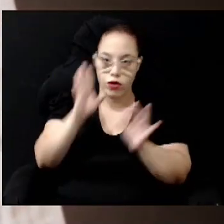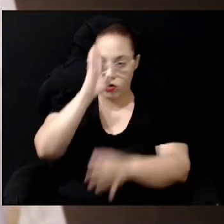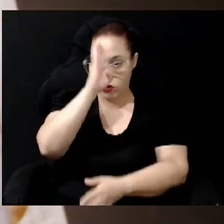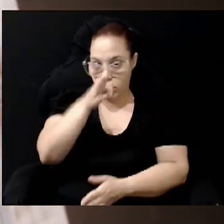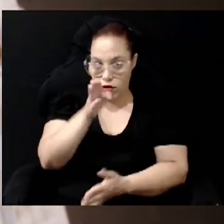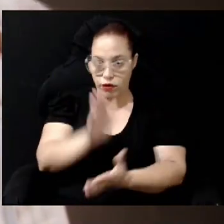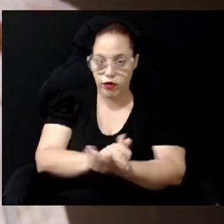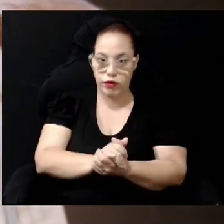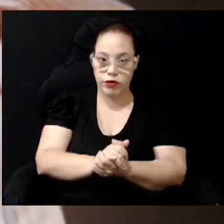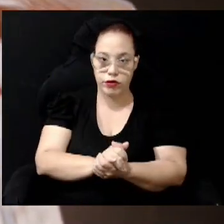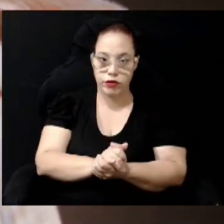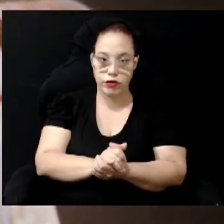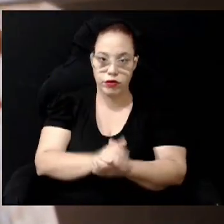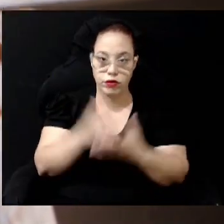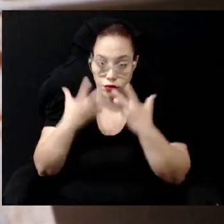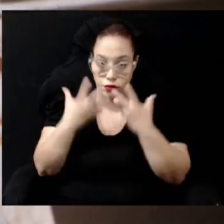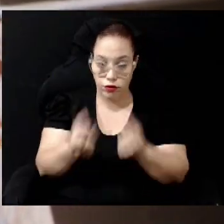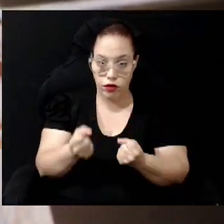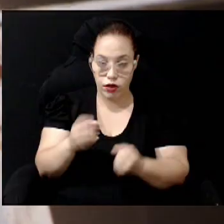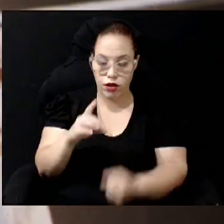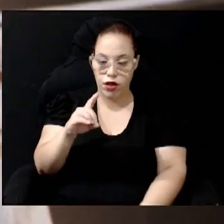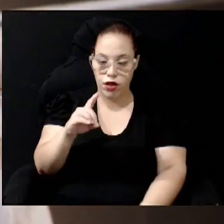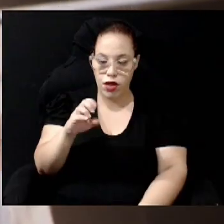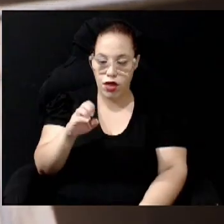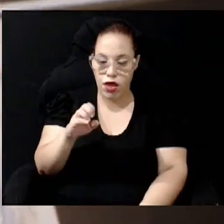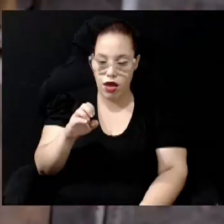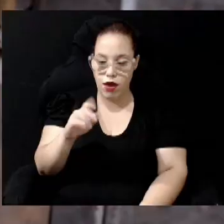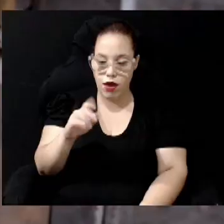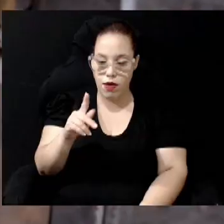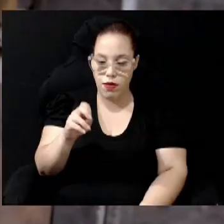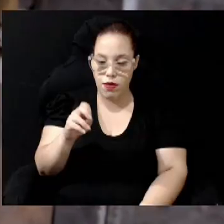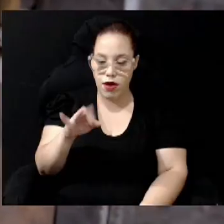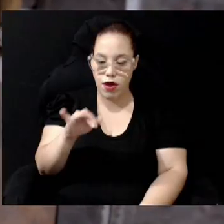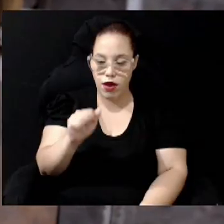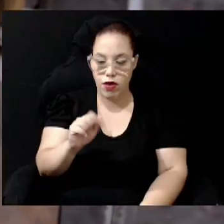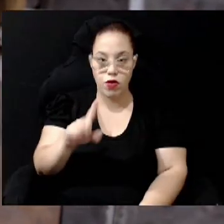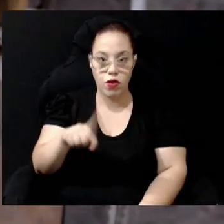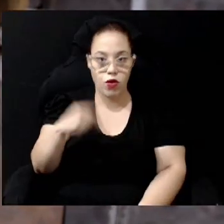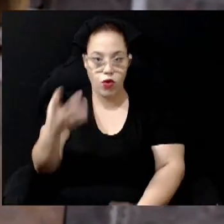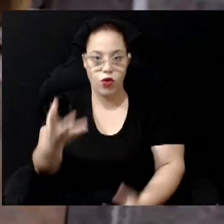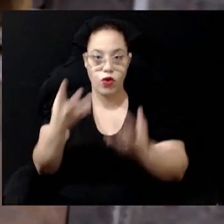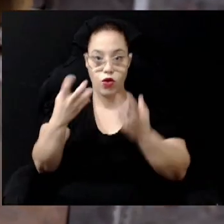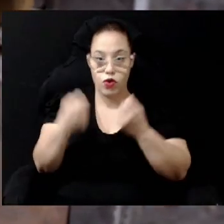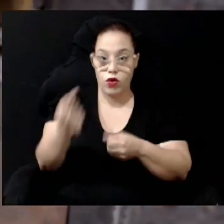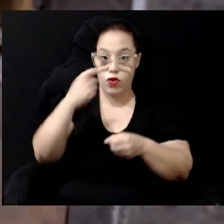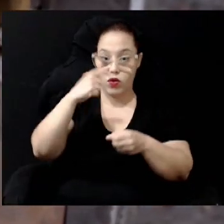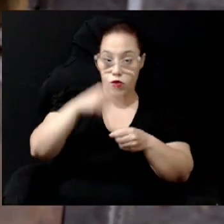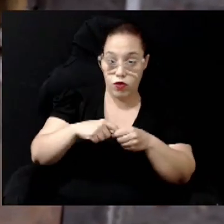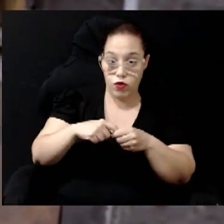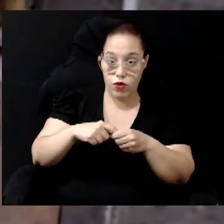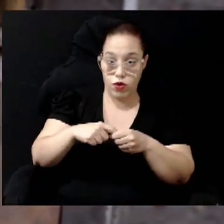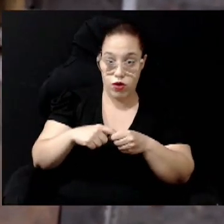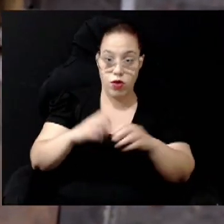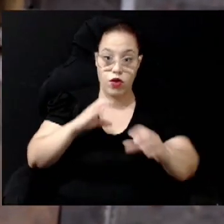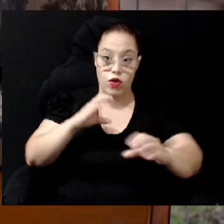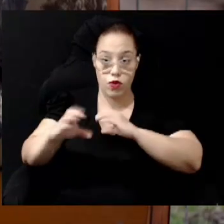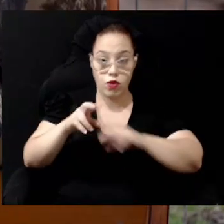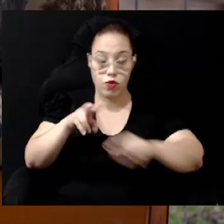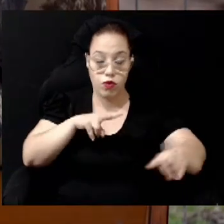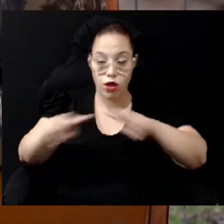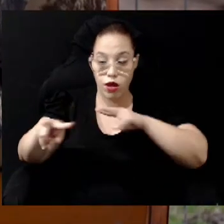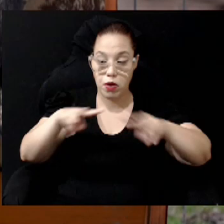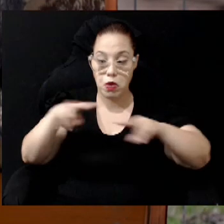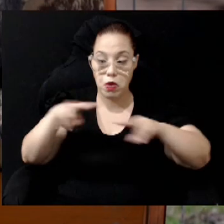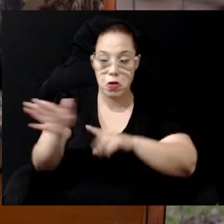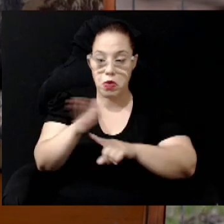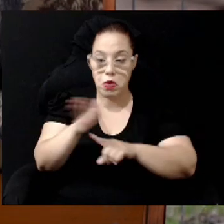é resgatado pelo DPBEA e o dono não quer o cachorro ou o gato de volta, a Coordenadoria de Fiscalização Ambiental